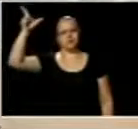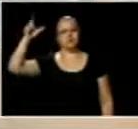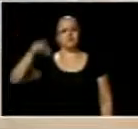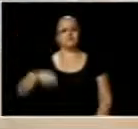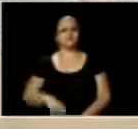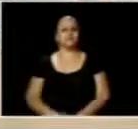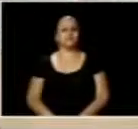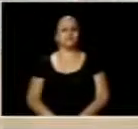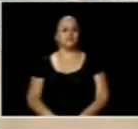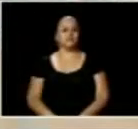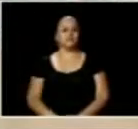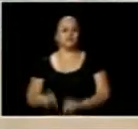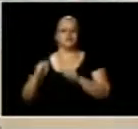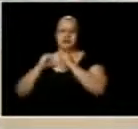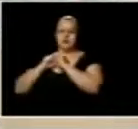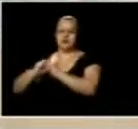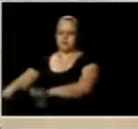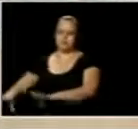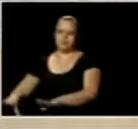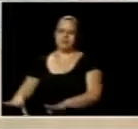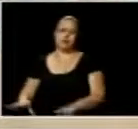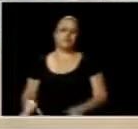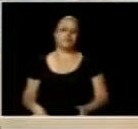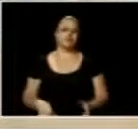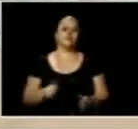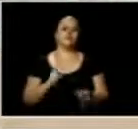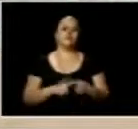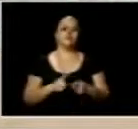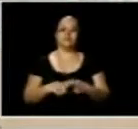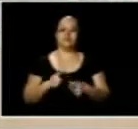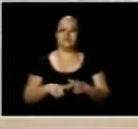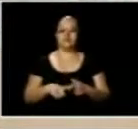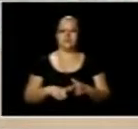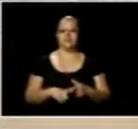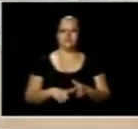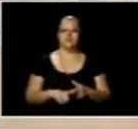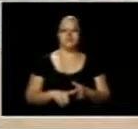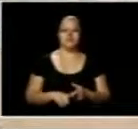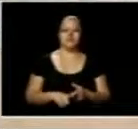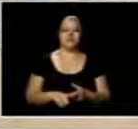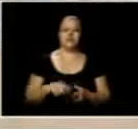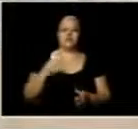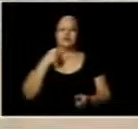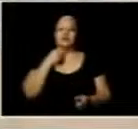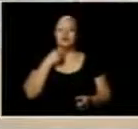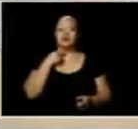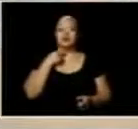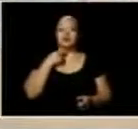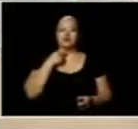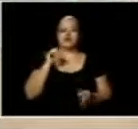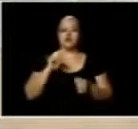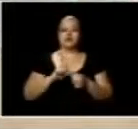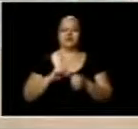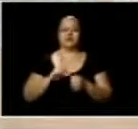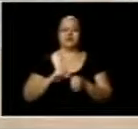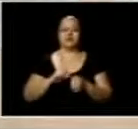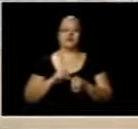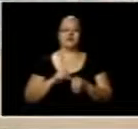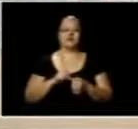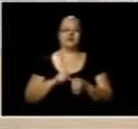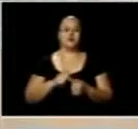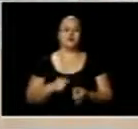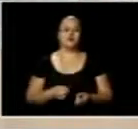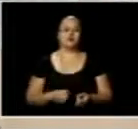porque não tinha autonomia. Porque não deram autonomia para ele. E esse eu posso falar de conhecimento de causa. Esse tem